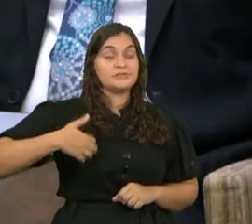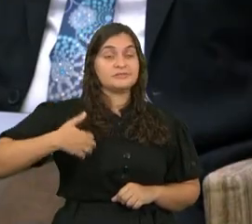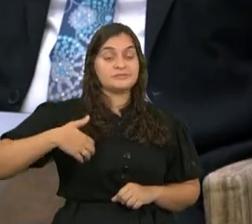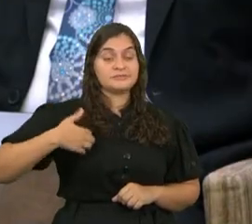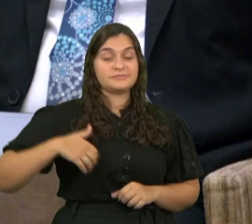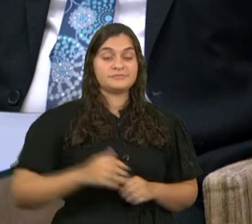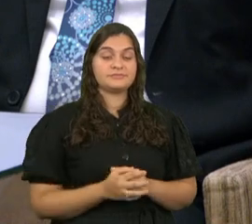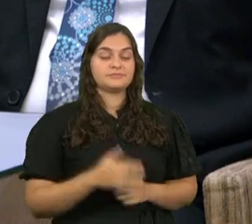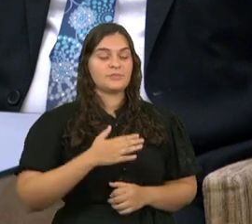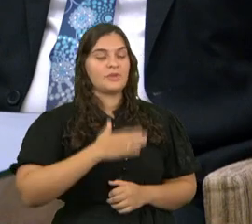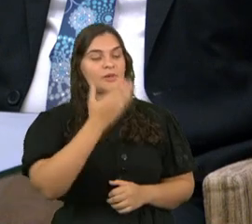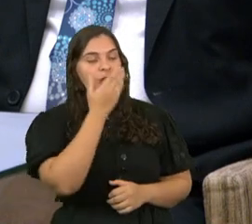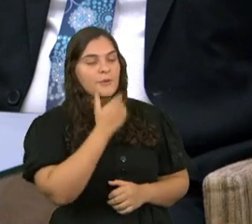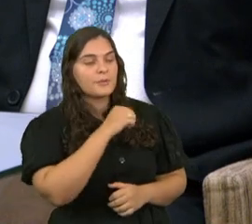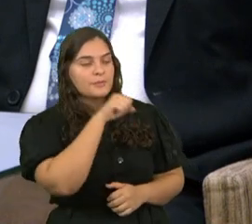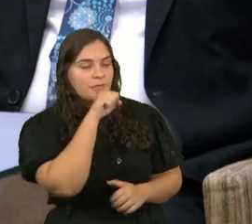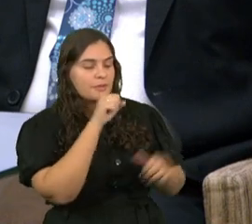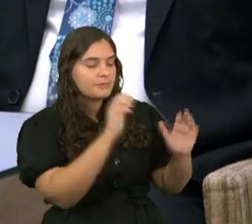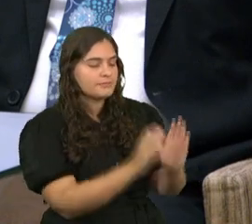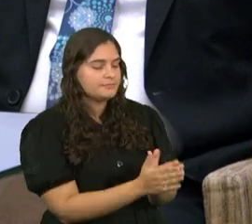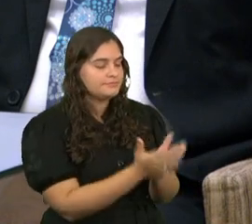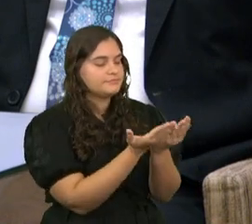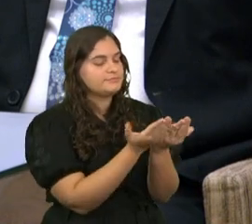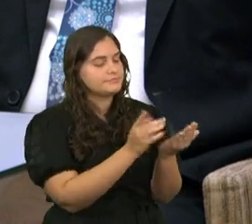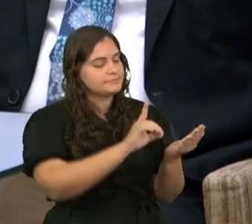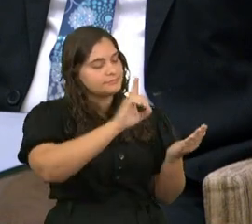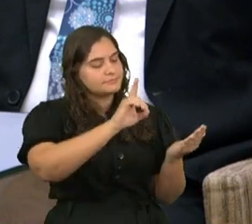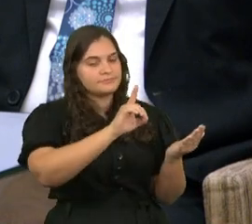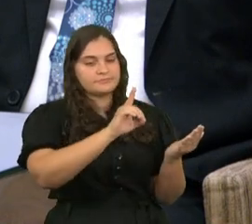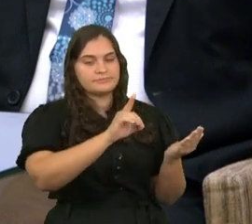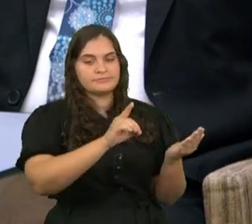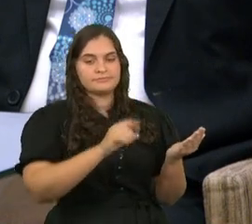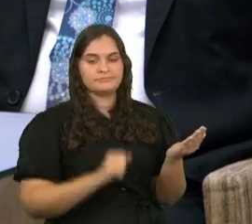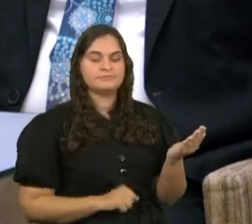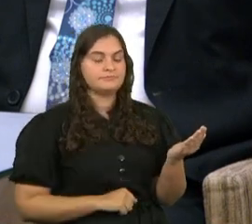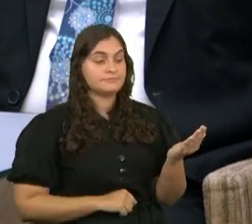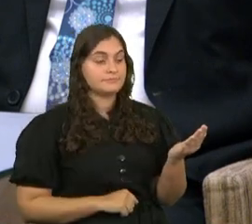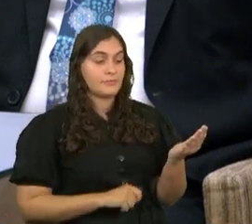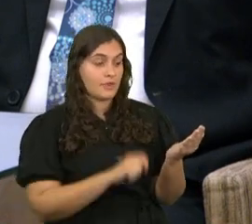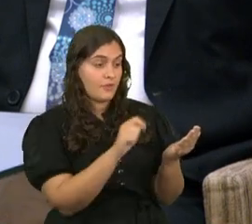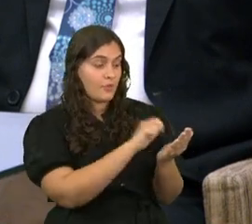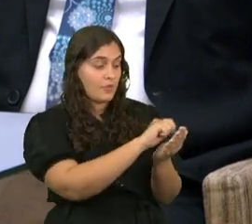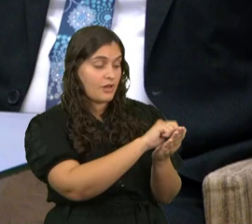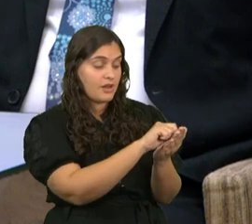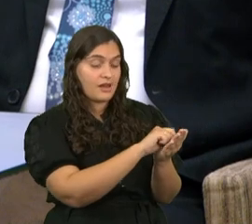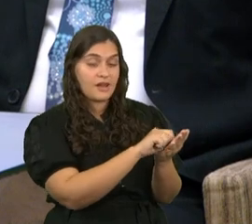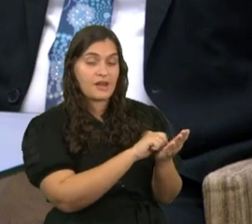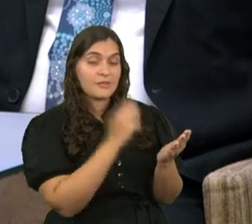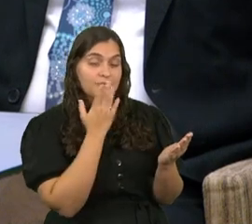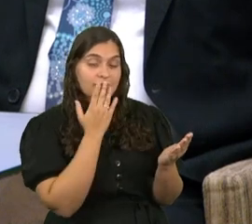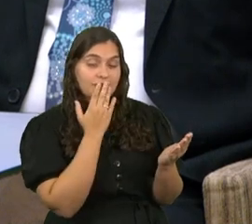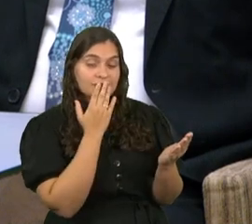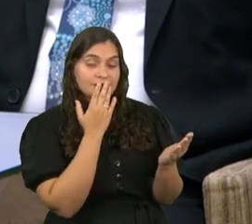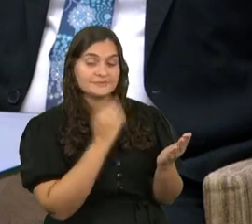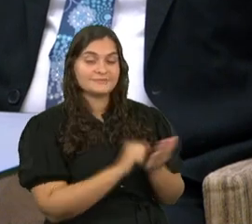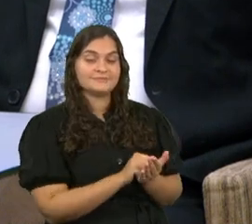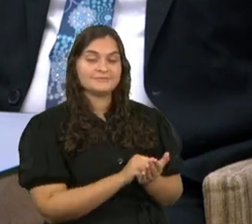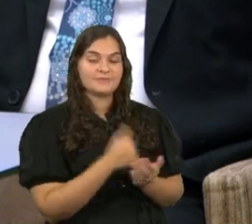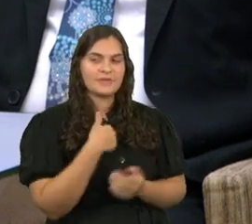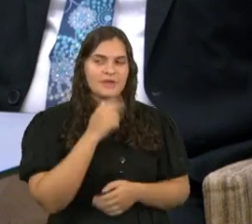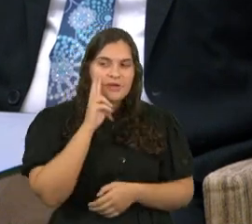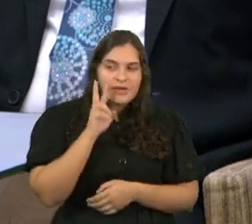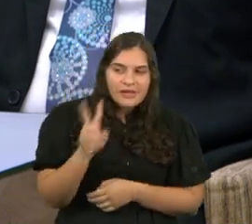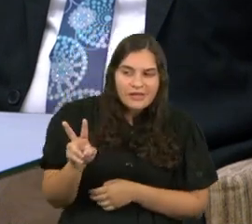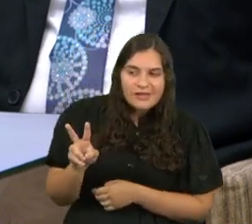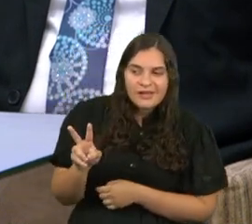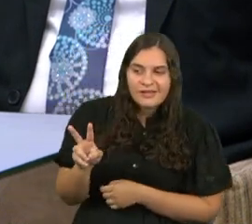ele com sua Bíblia aberta, seu lápis de cor. E eu olhava para aquela Bíblia e eu